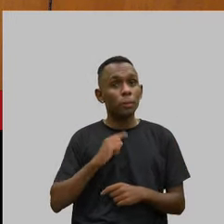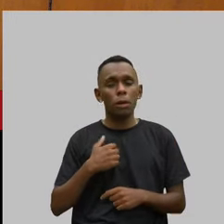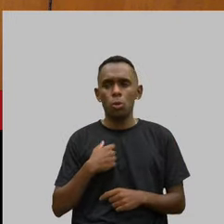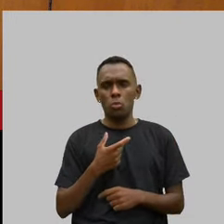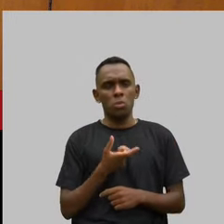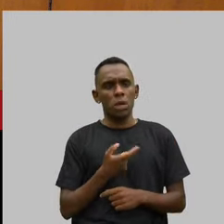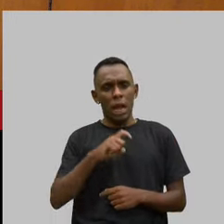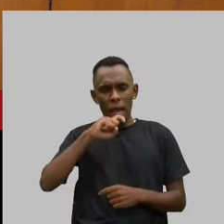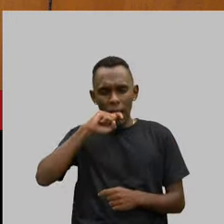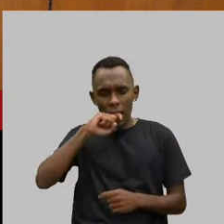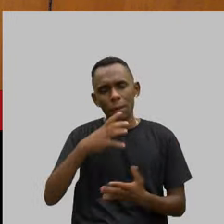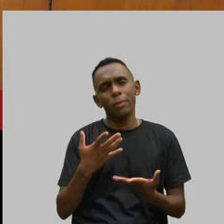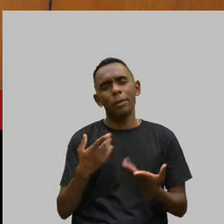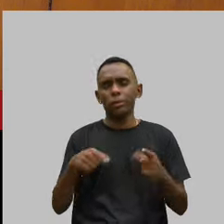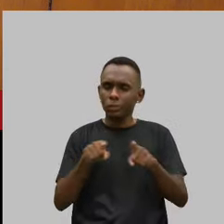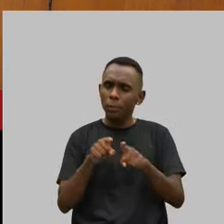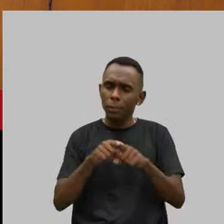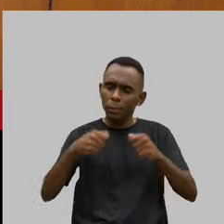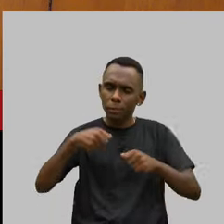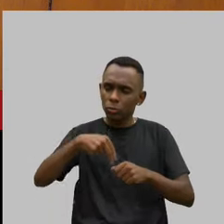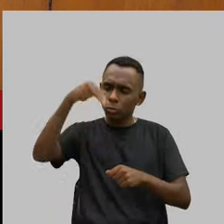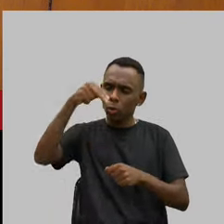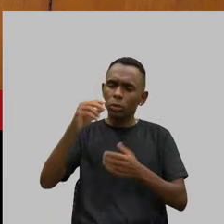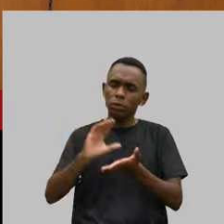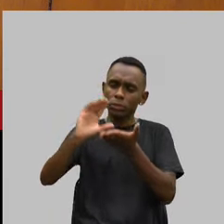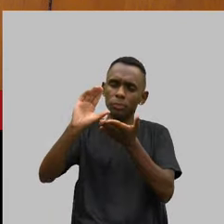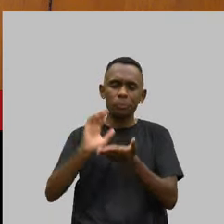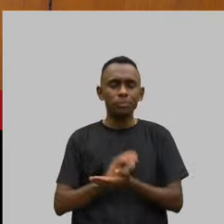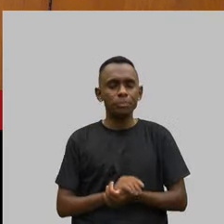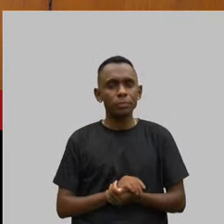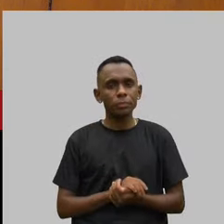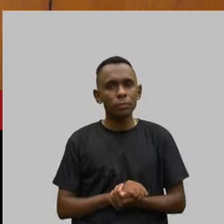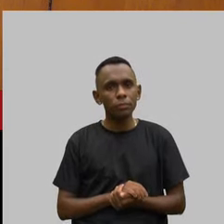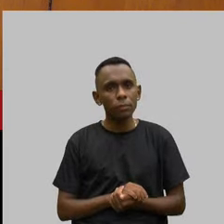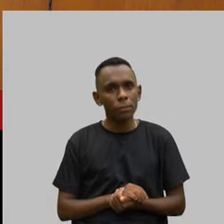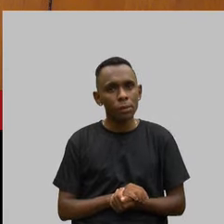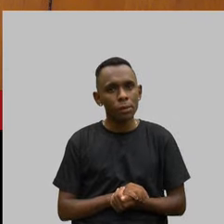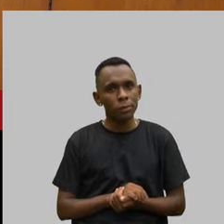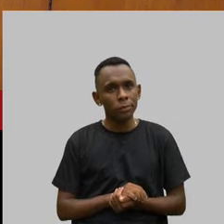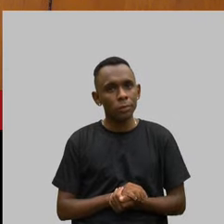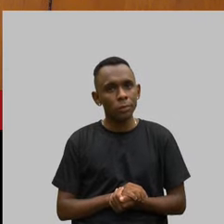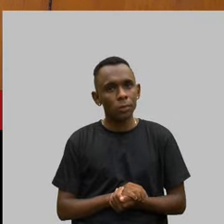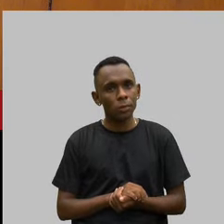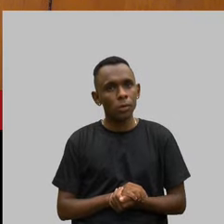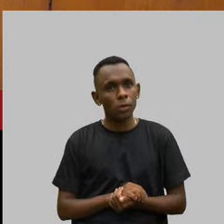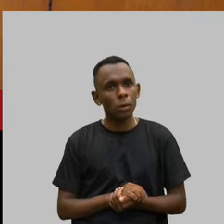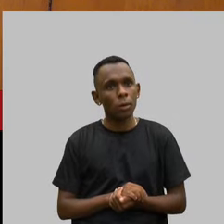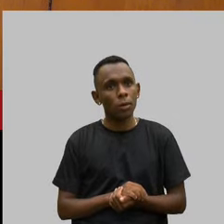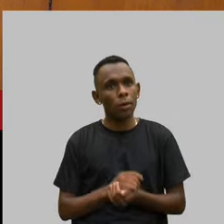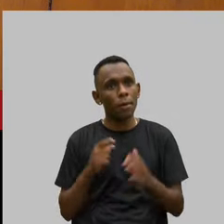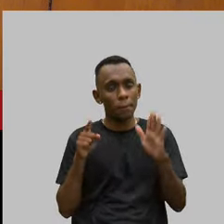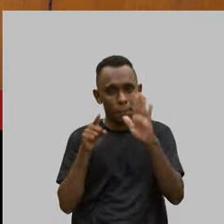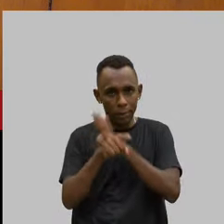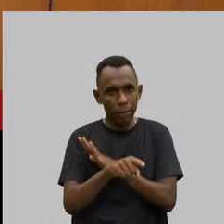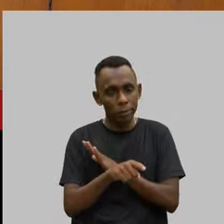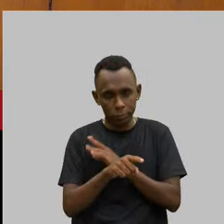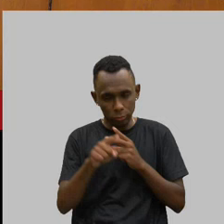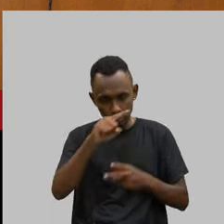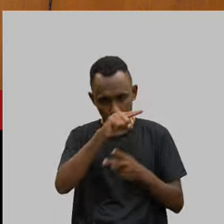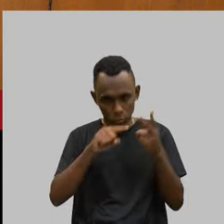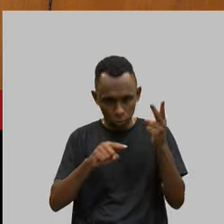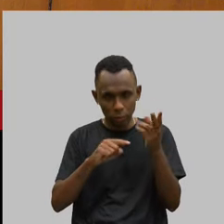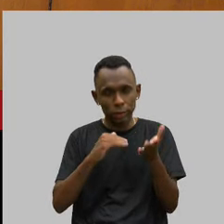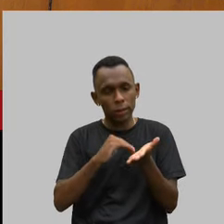viu lá bom eh secretária Camila Neves secretário Luiz